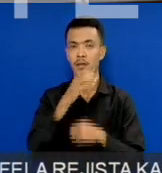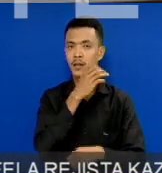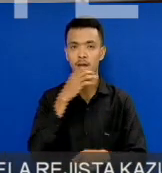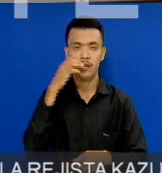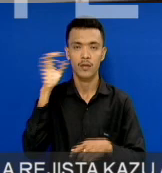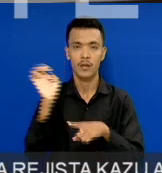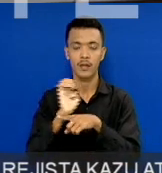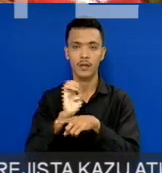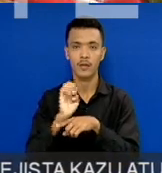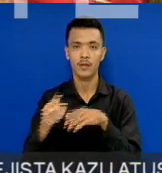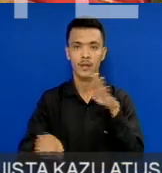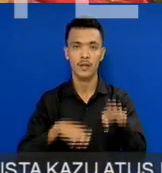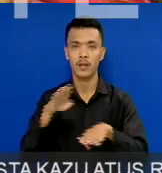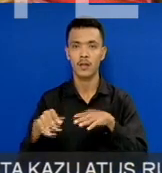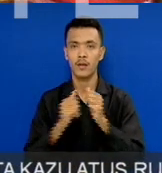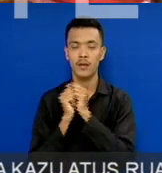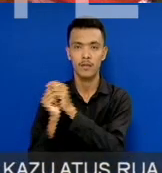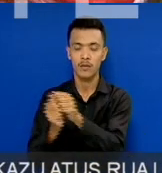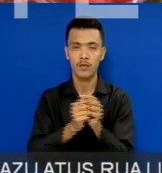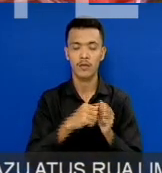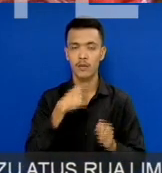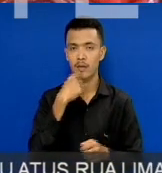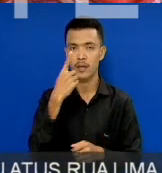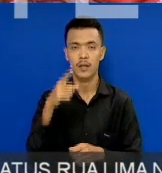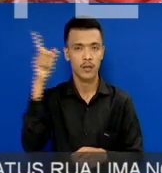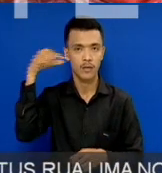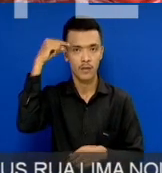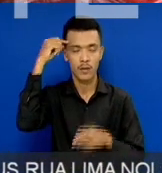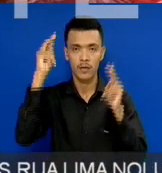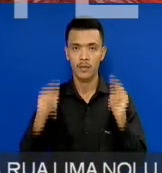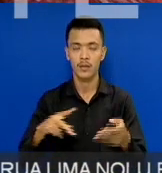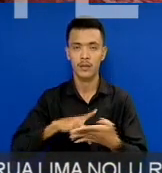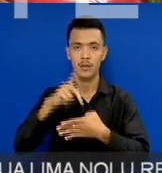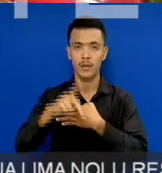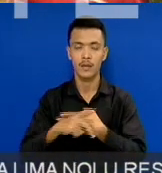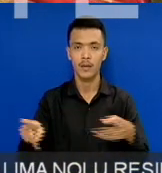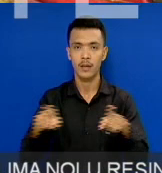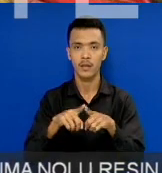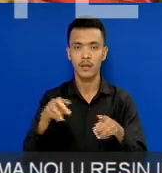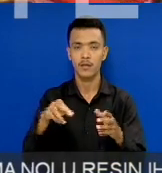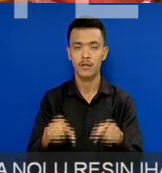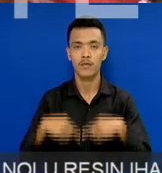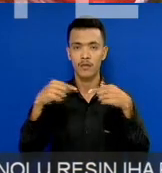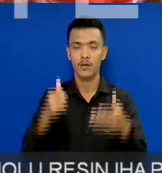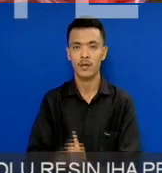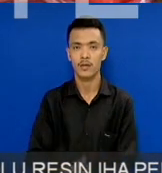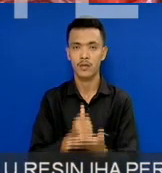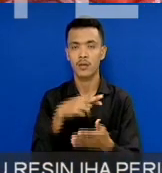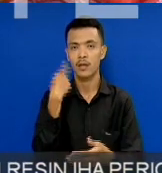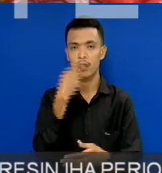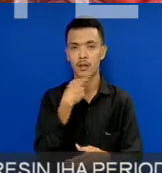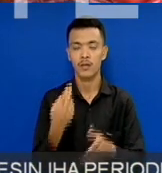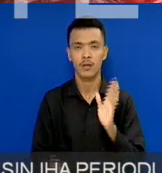lá Hamuto, Mariano Ferreira argumenta, governo precisa halo programa nessa for subsídio para agricultores, pela